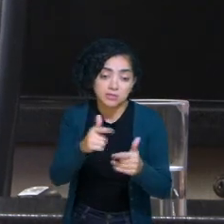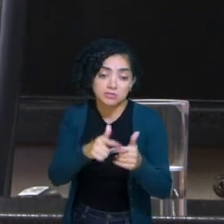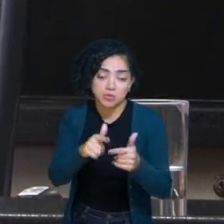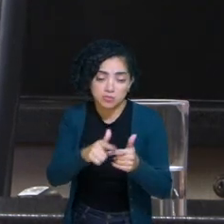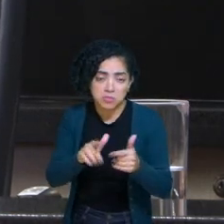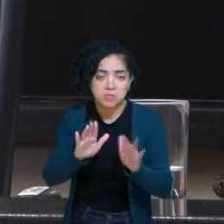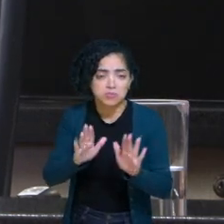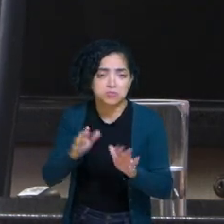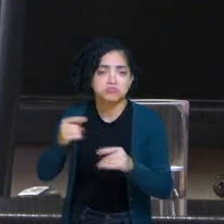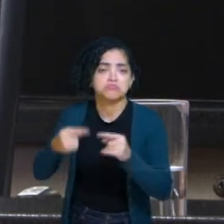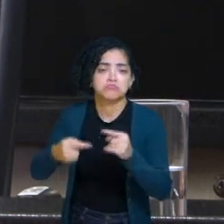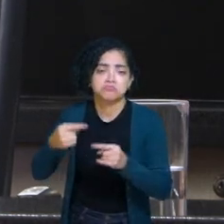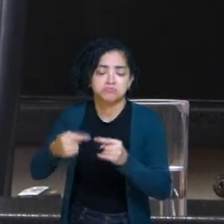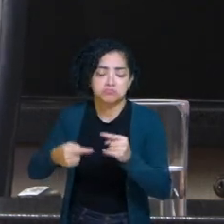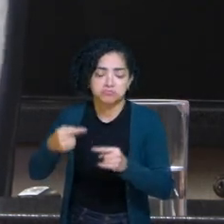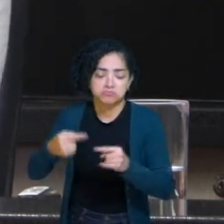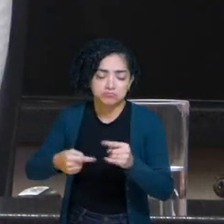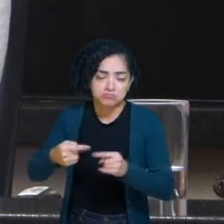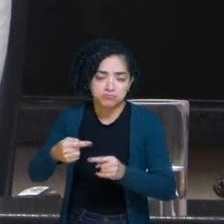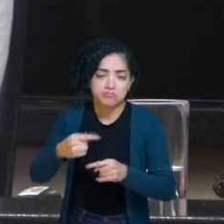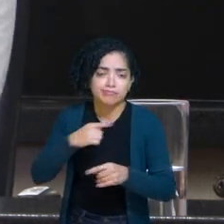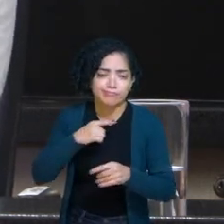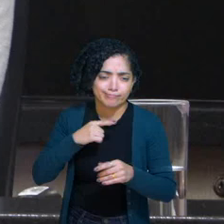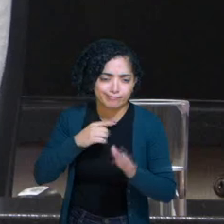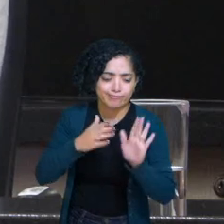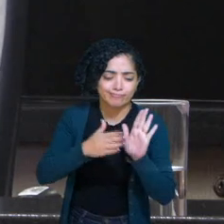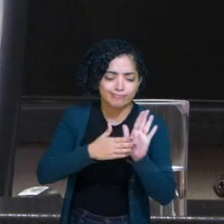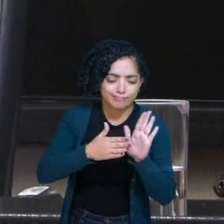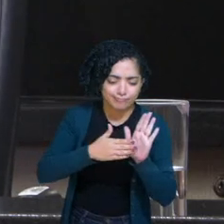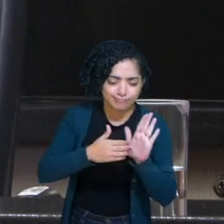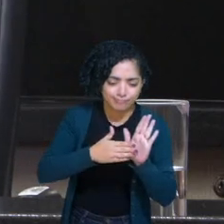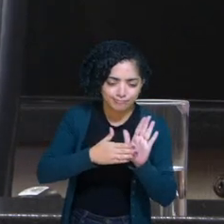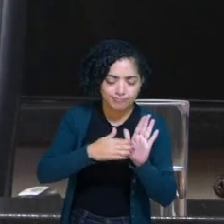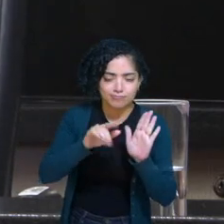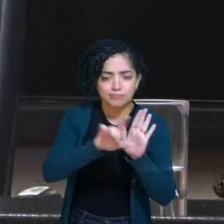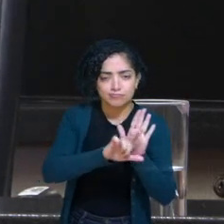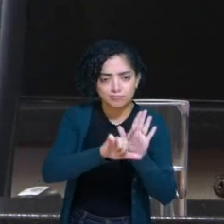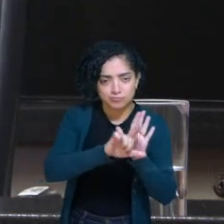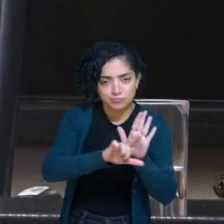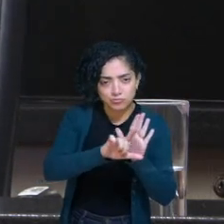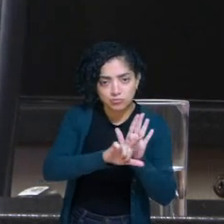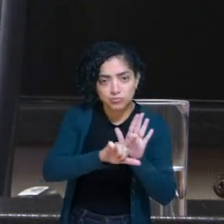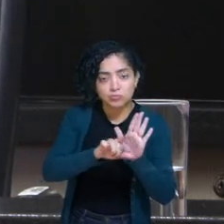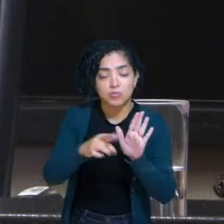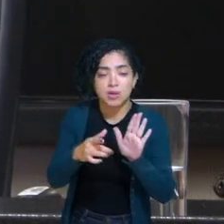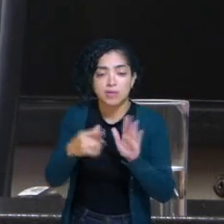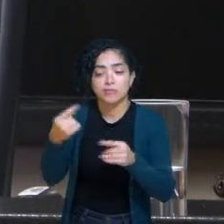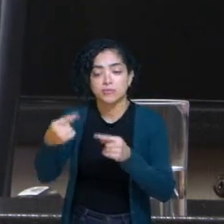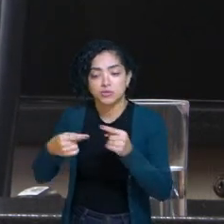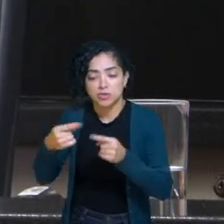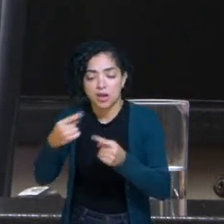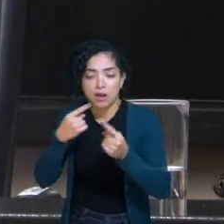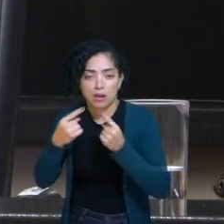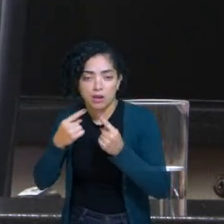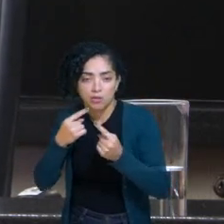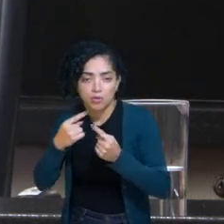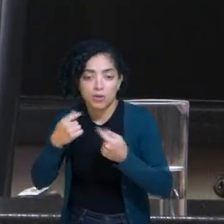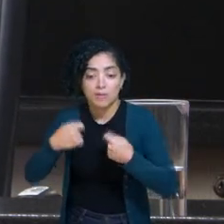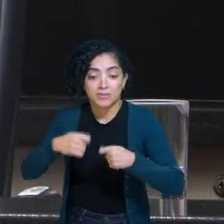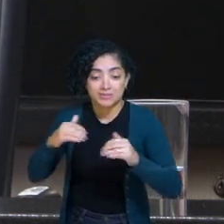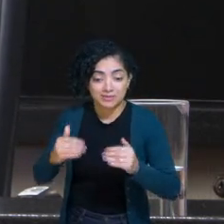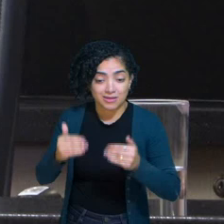aqui né que existem propostas aqui no legislativo né então existe diálogo eu acho que precisamos